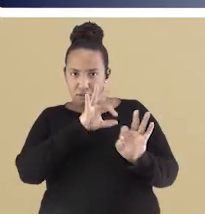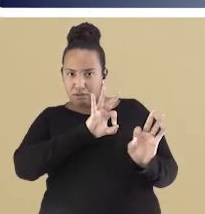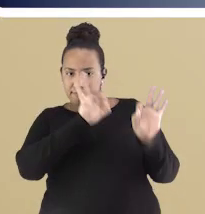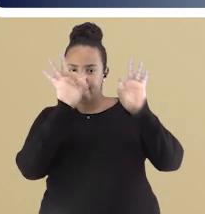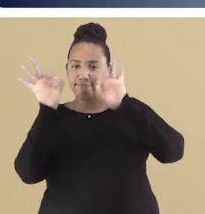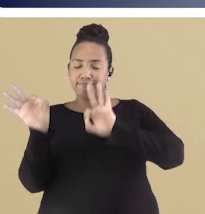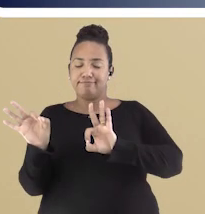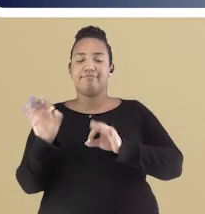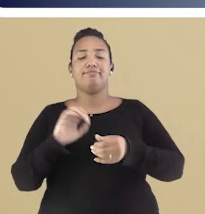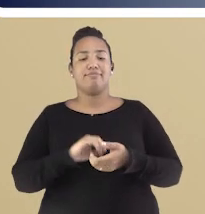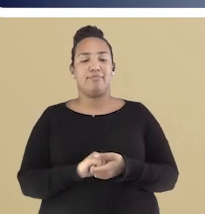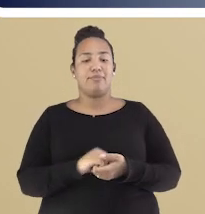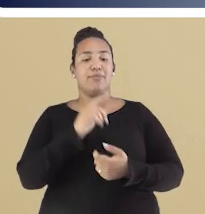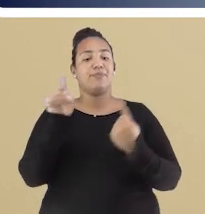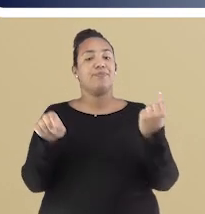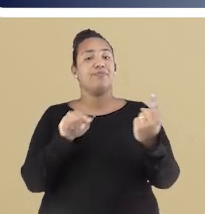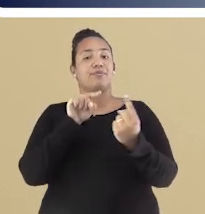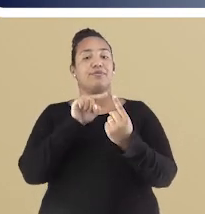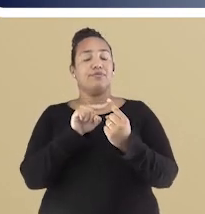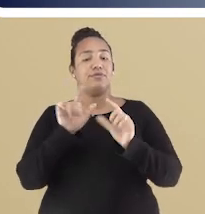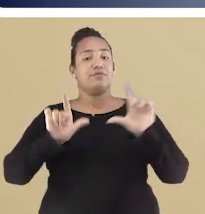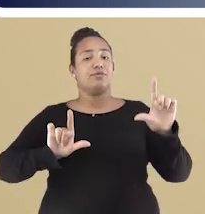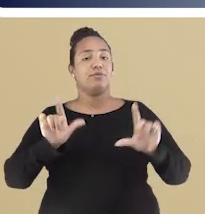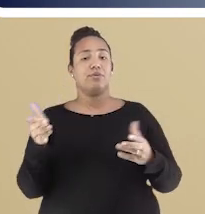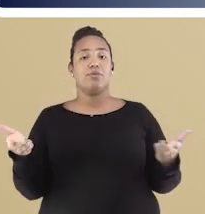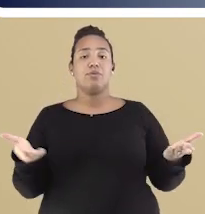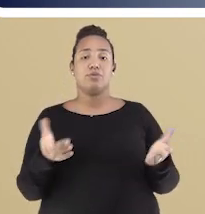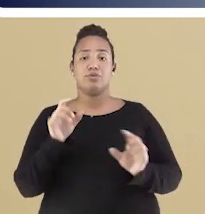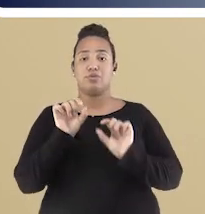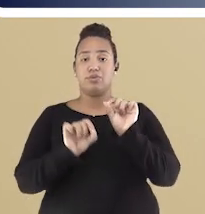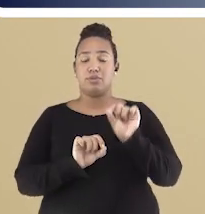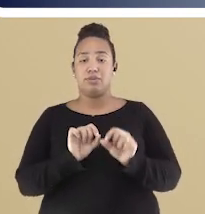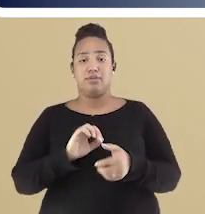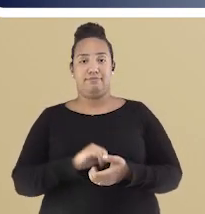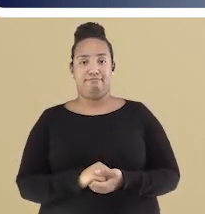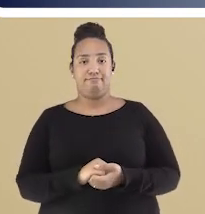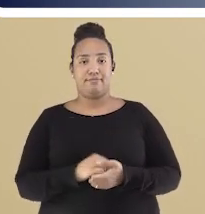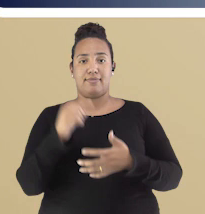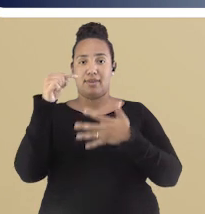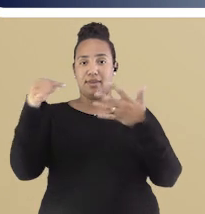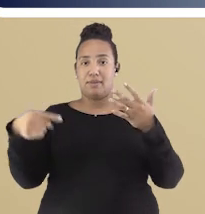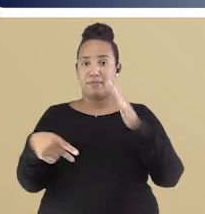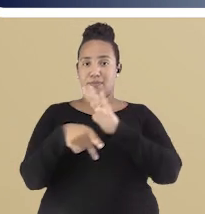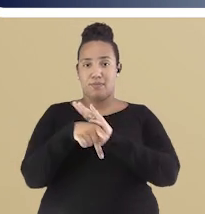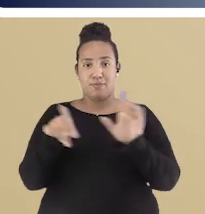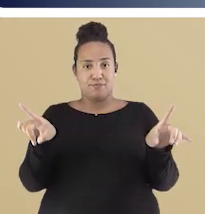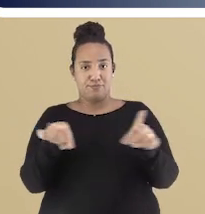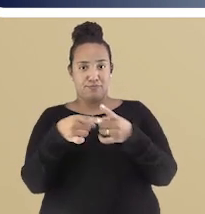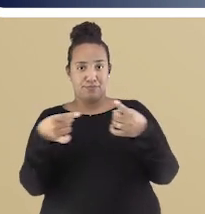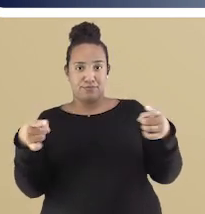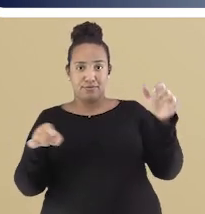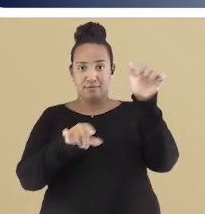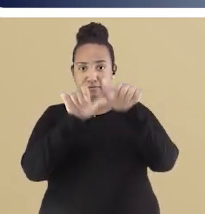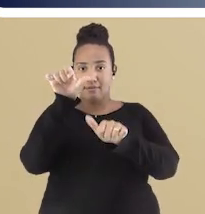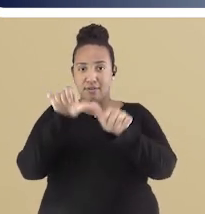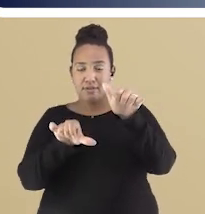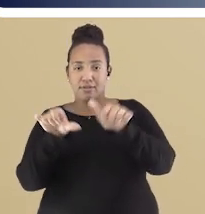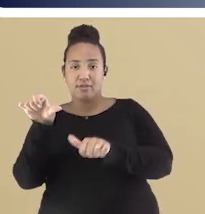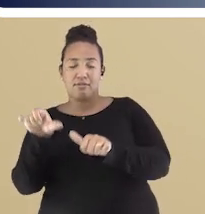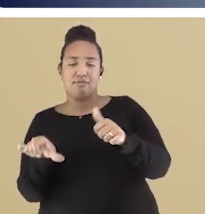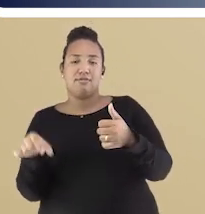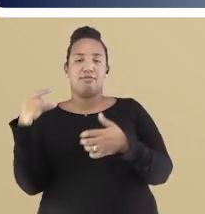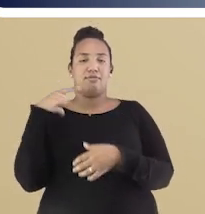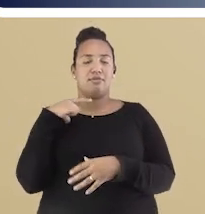o objetivo do programa de hoje é explorar e analisar elementos constitutivos da música altura intensidade